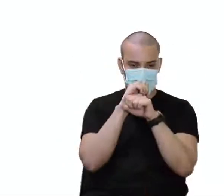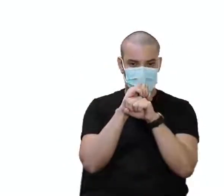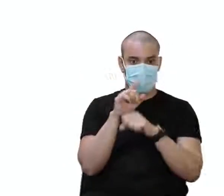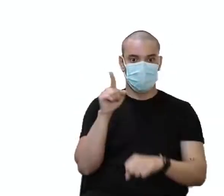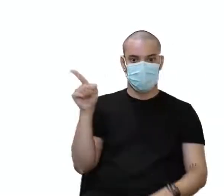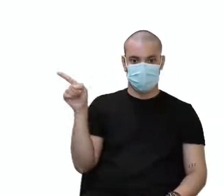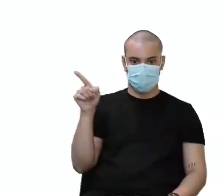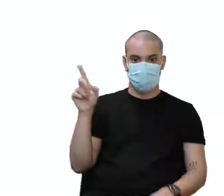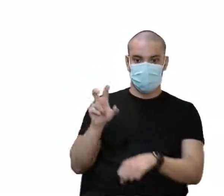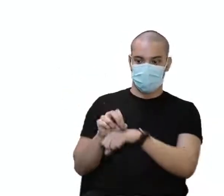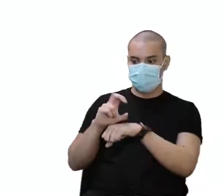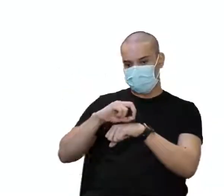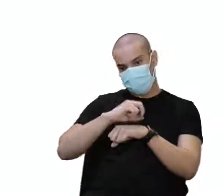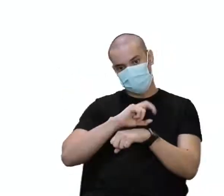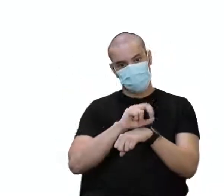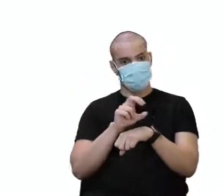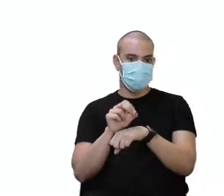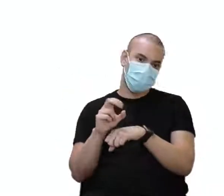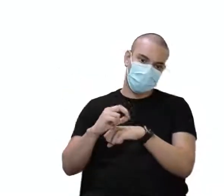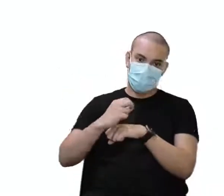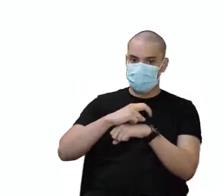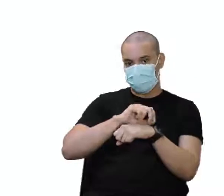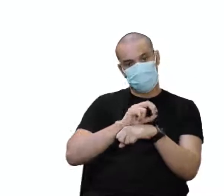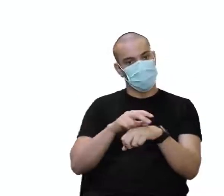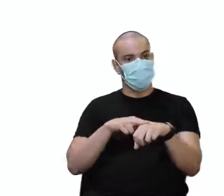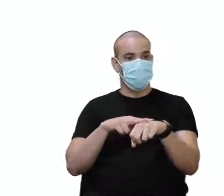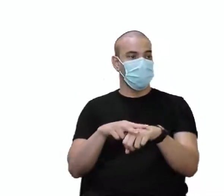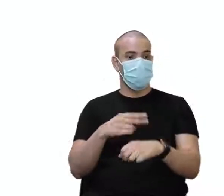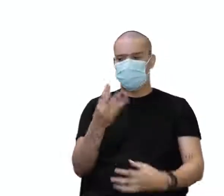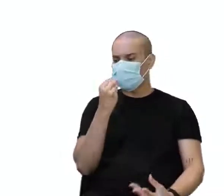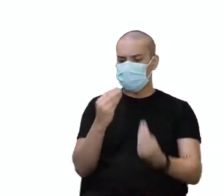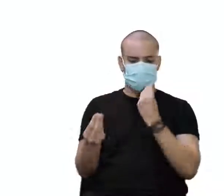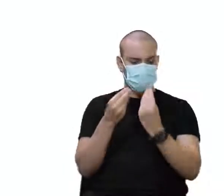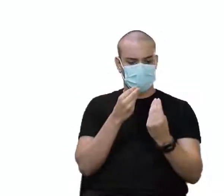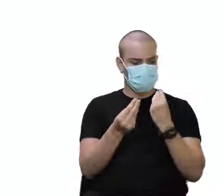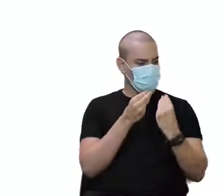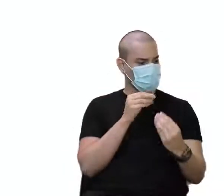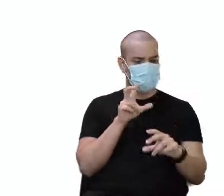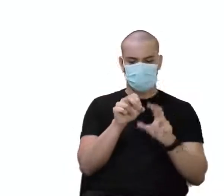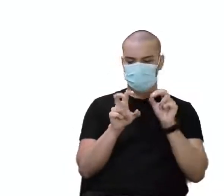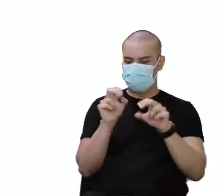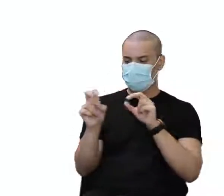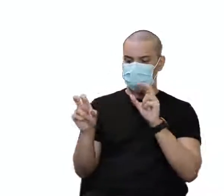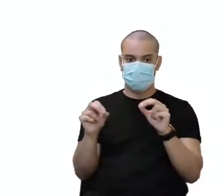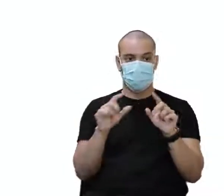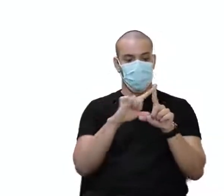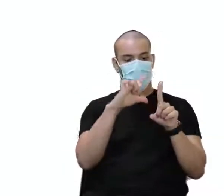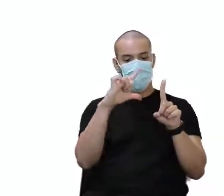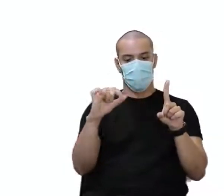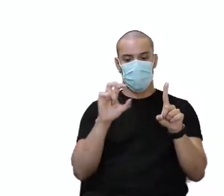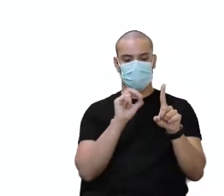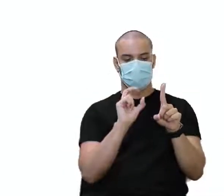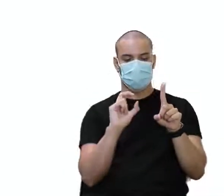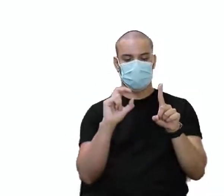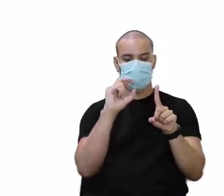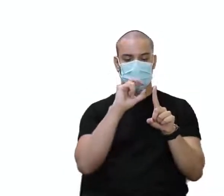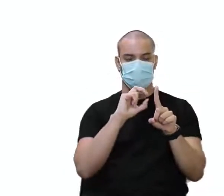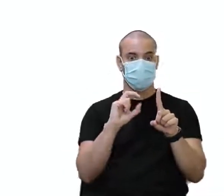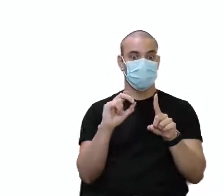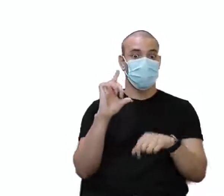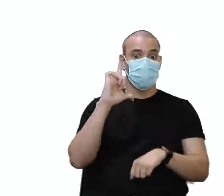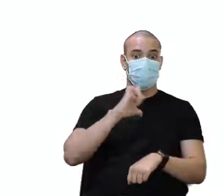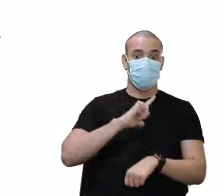gafanhoto ali tem uma fome voraz, né? Se alimenta mesmo. E aí, chega um determinado momento que ele